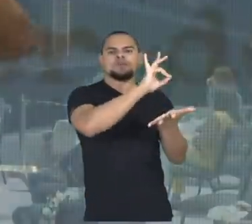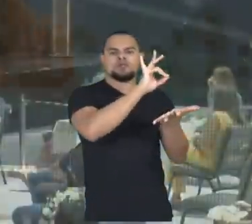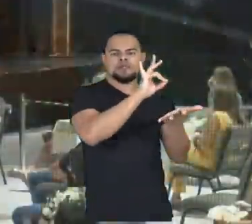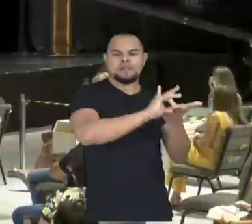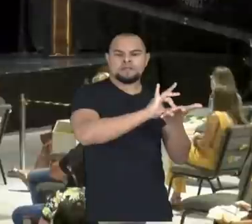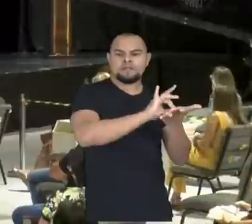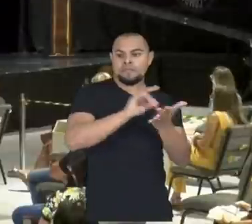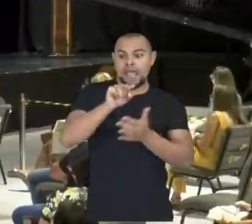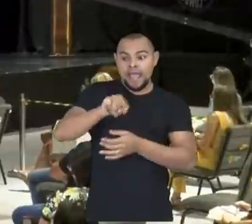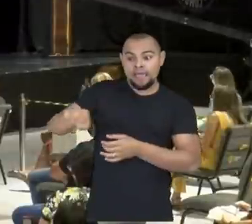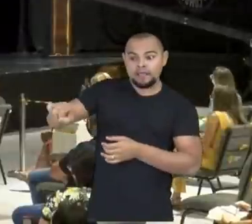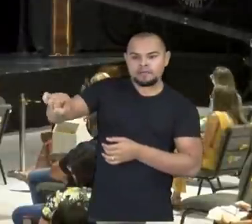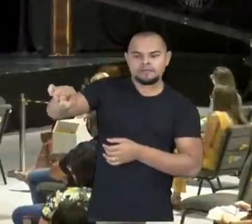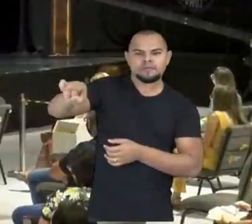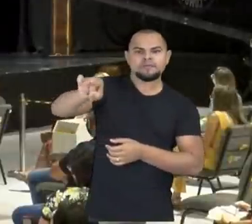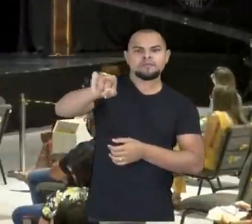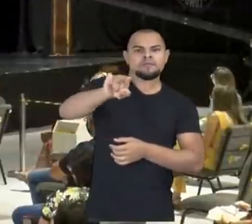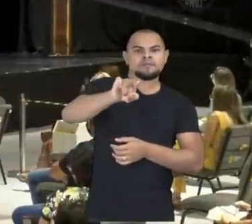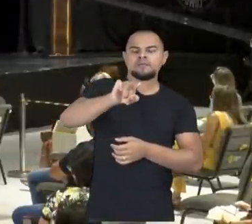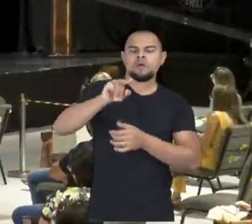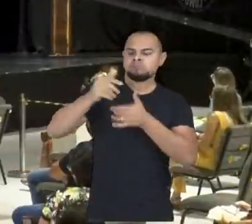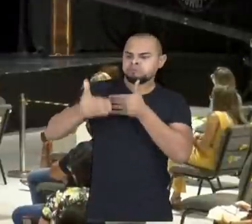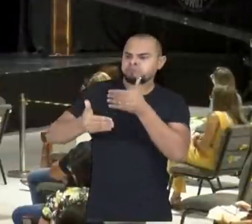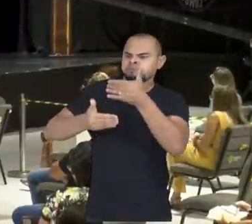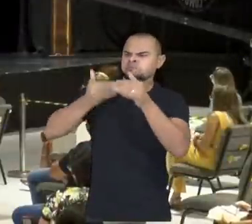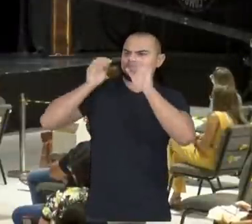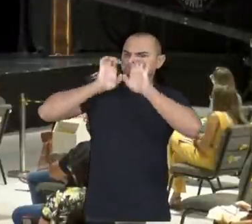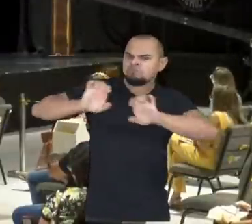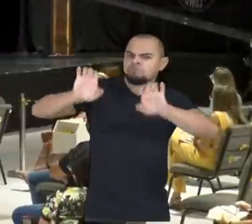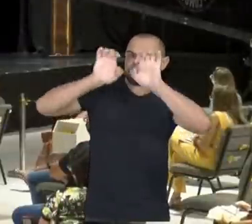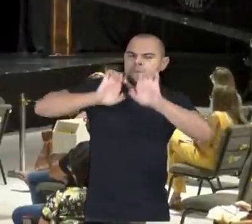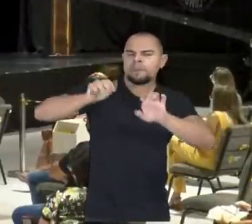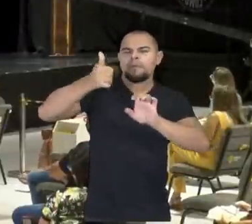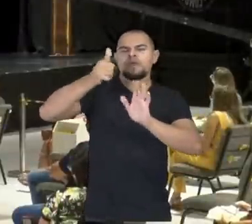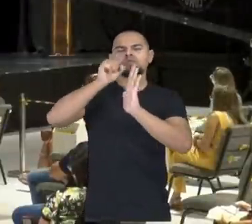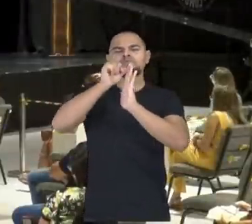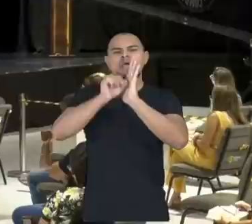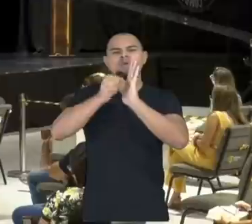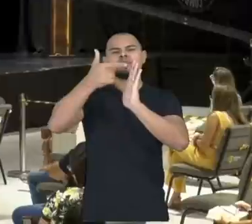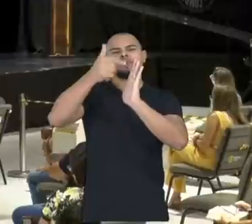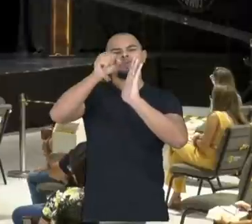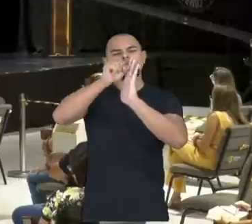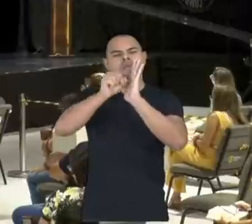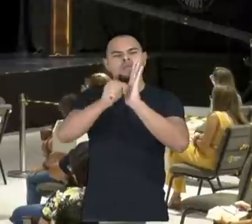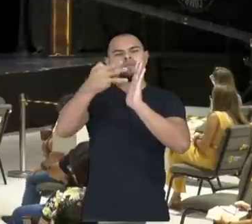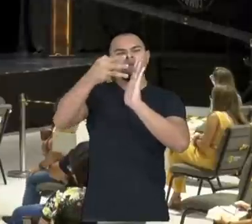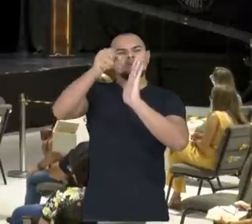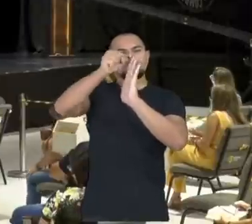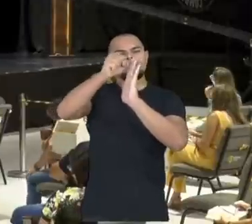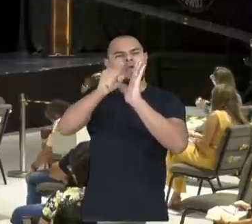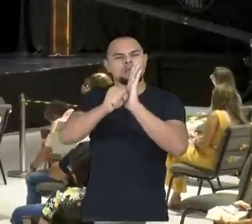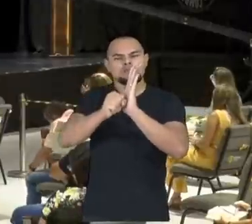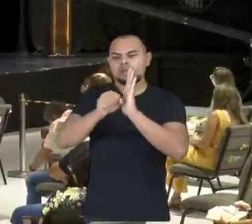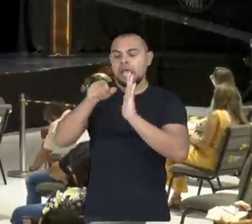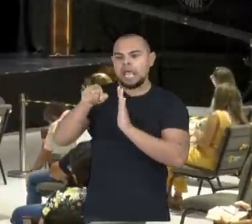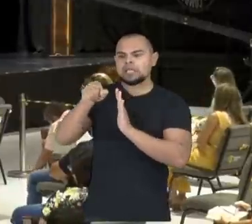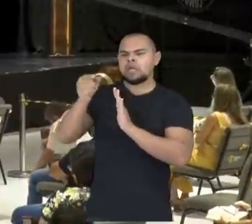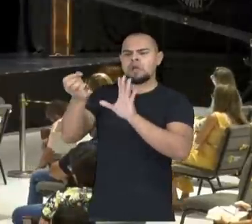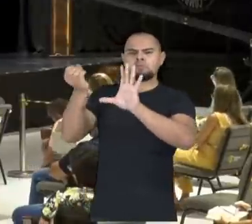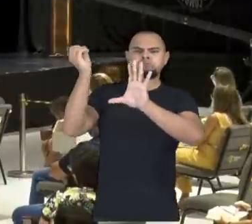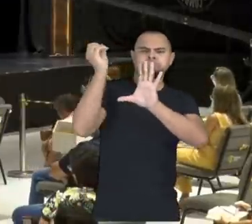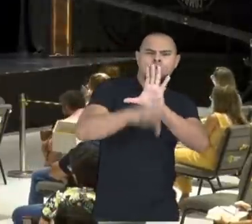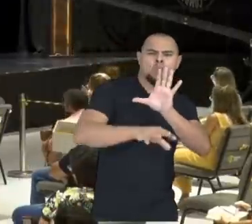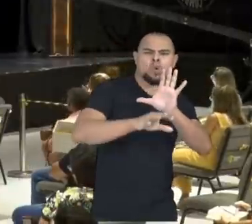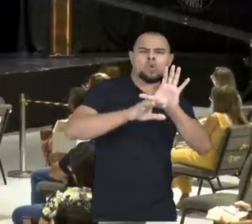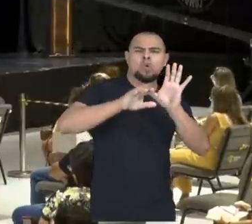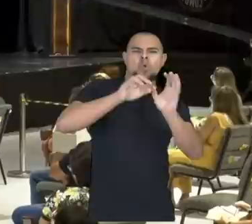Eles não teriam ido e na sequência do primeiro século, segundo século, terceiro século, eles não teriam sido jogados na cova dos